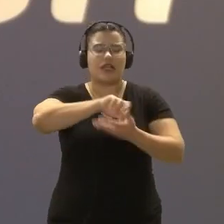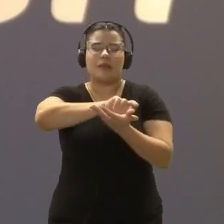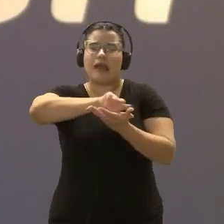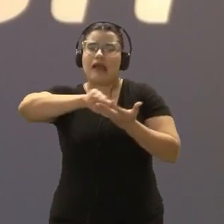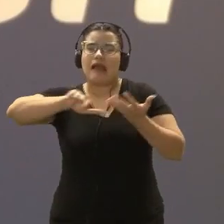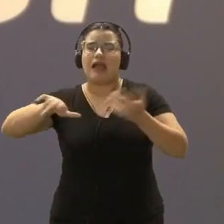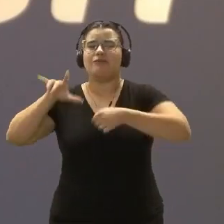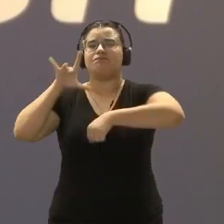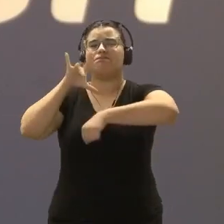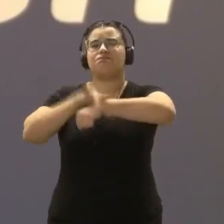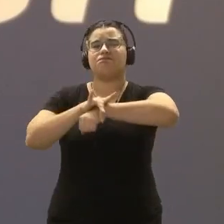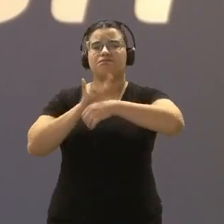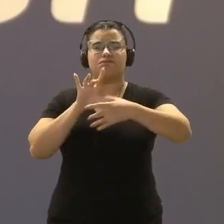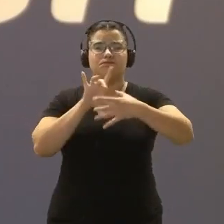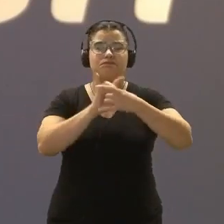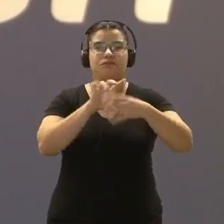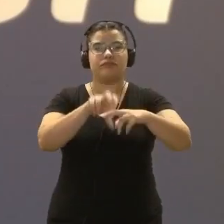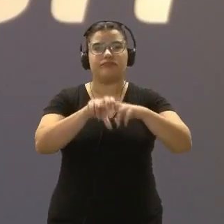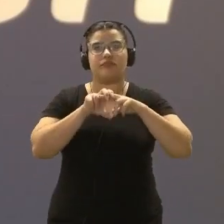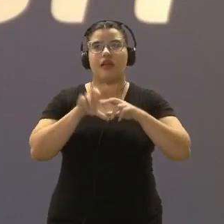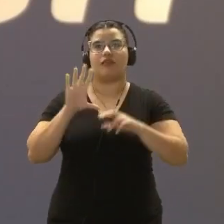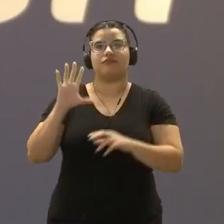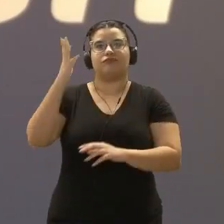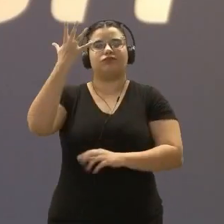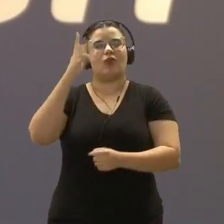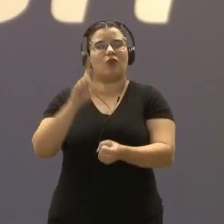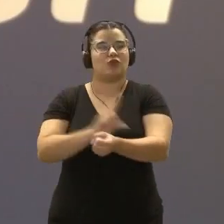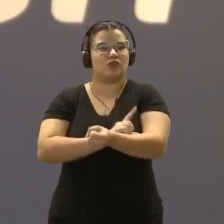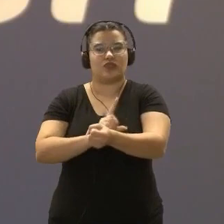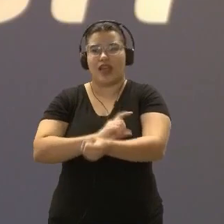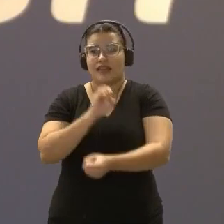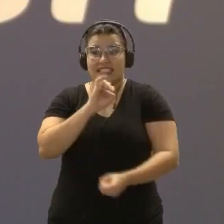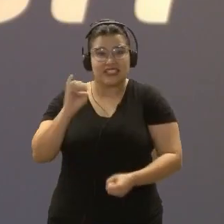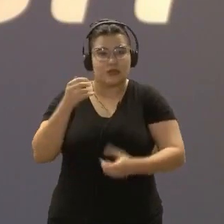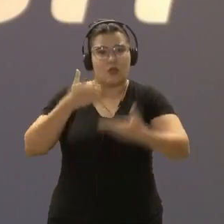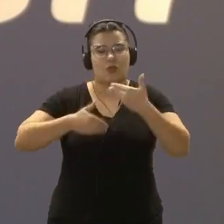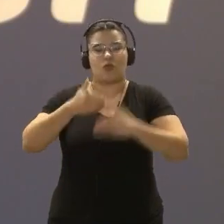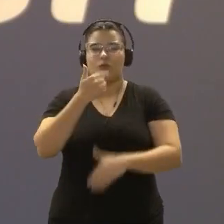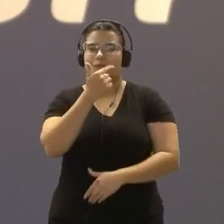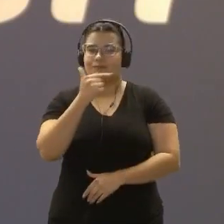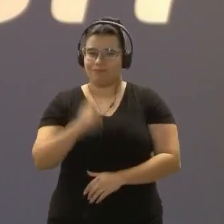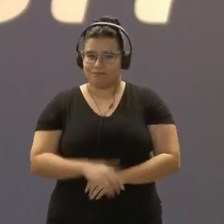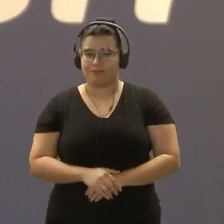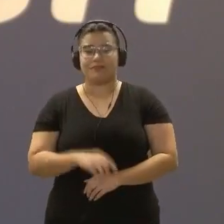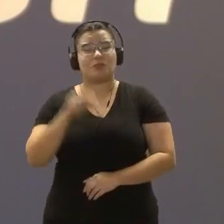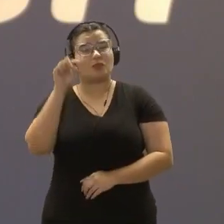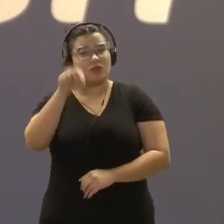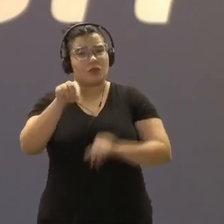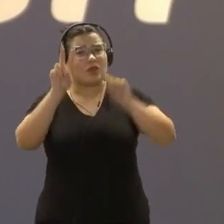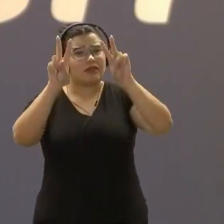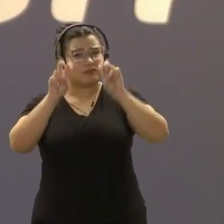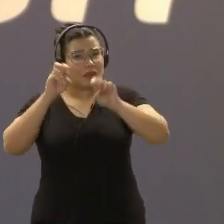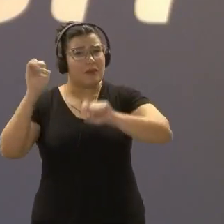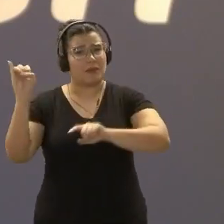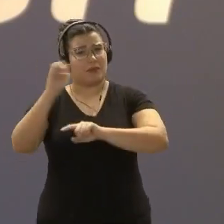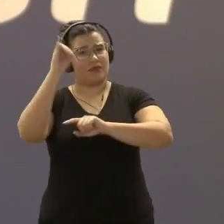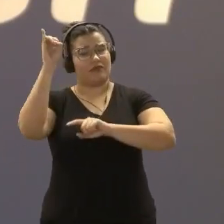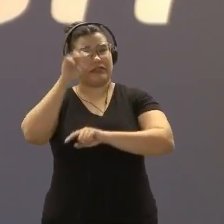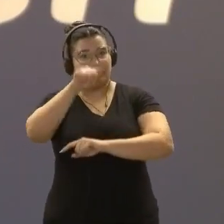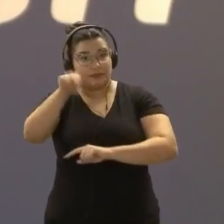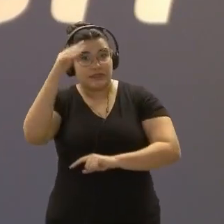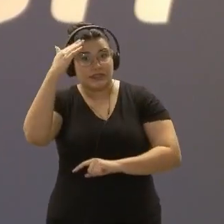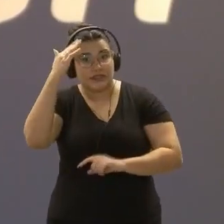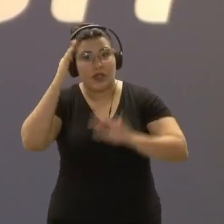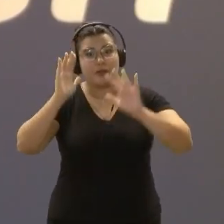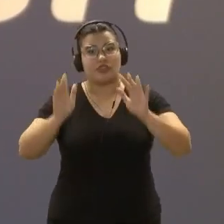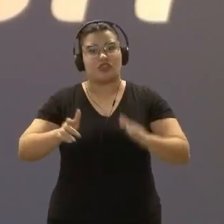relacionadas a um diabetes que não seja adequadamente tratado. Esse tema é tão importante que, só para vocês terem uma ideia, nós já temos mais